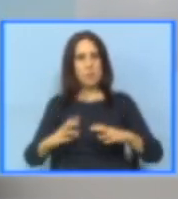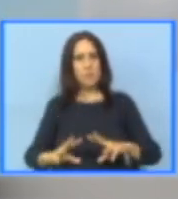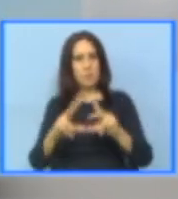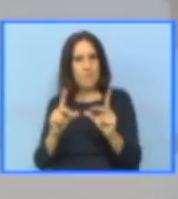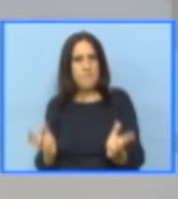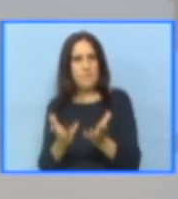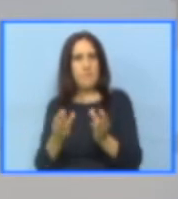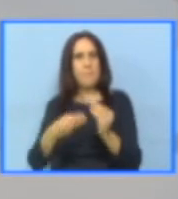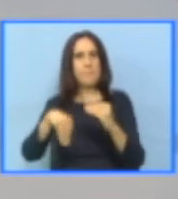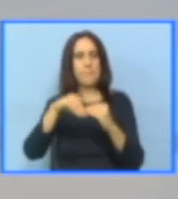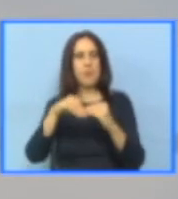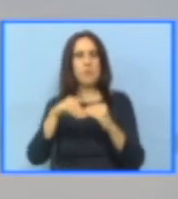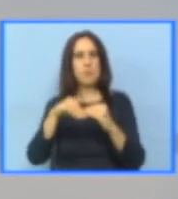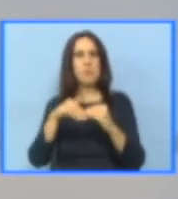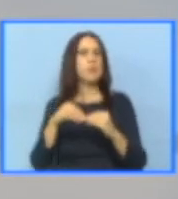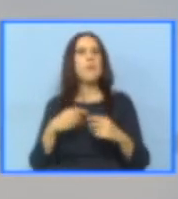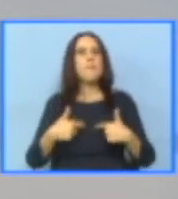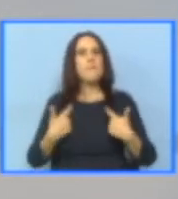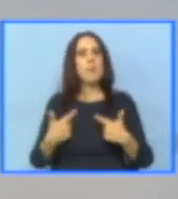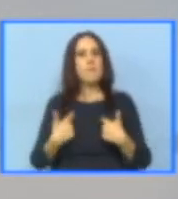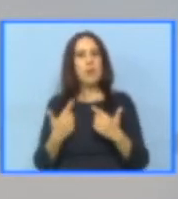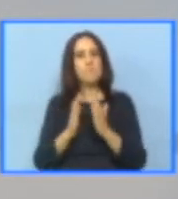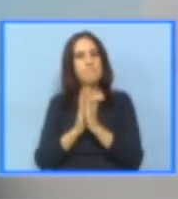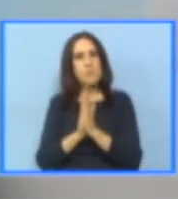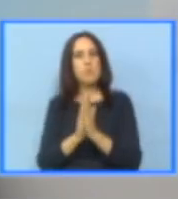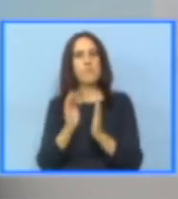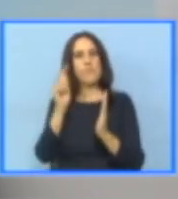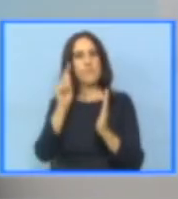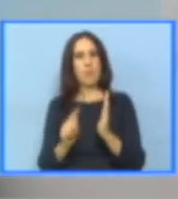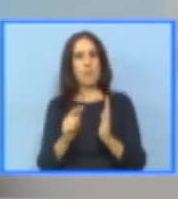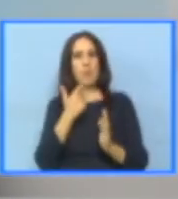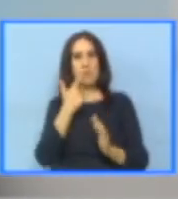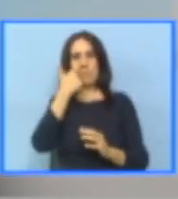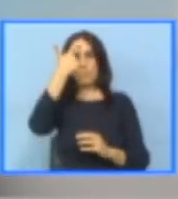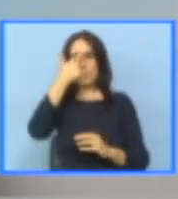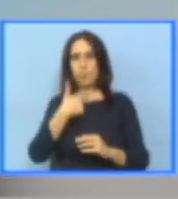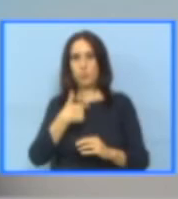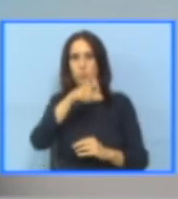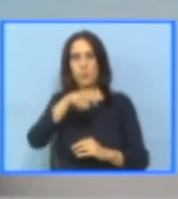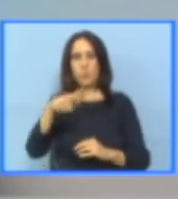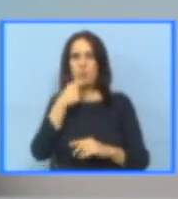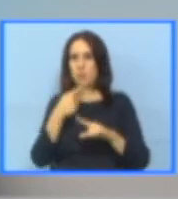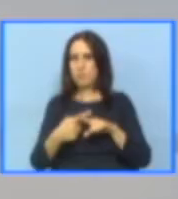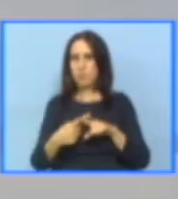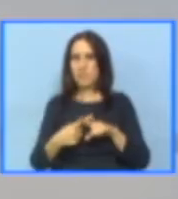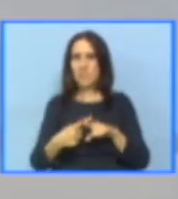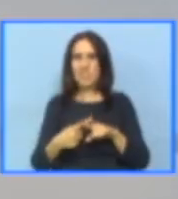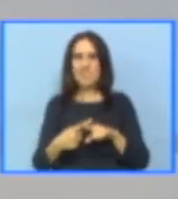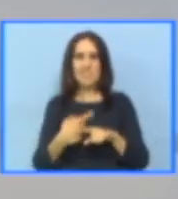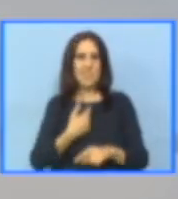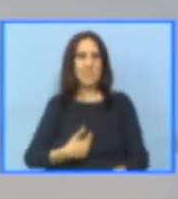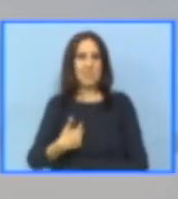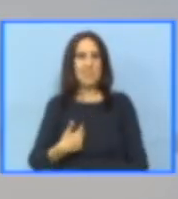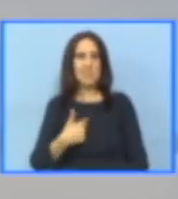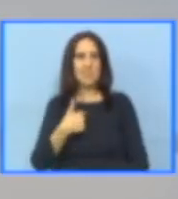desenvolvimento, mas também uma dimensão missionária da fé. Portanto, estamos a falar de pessoas com motivações cristãs